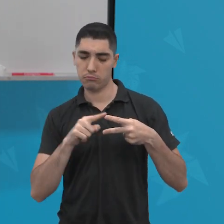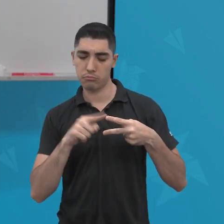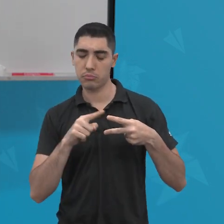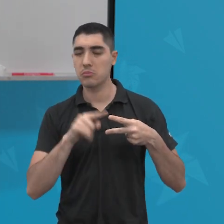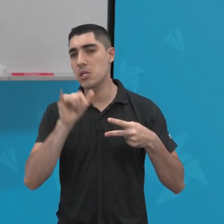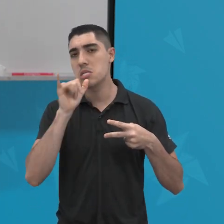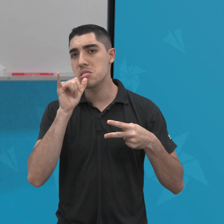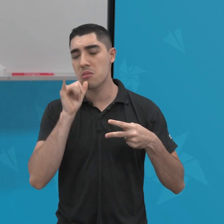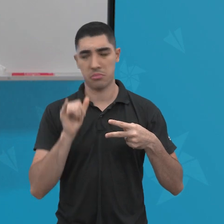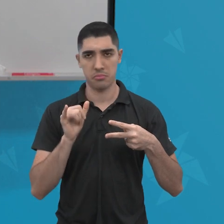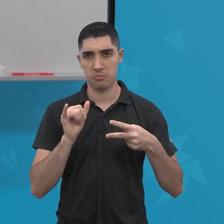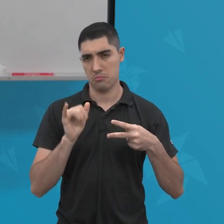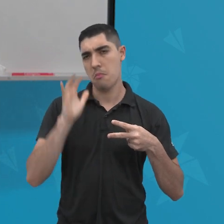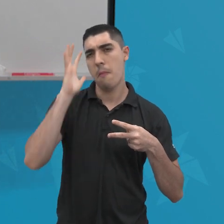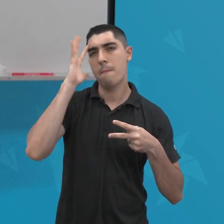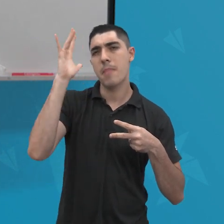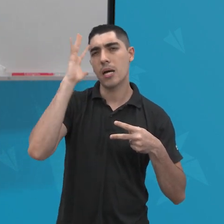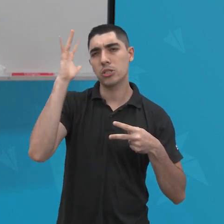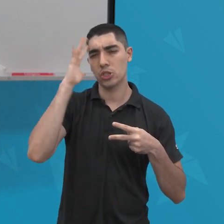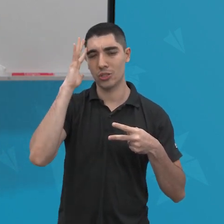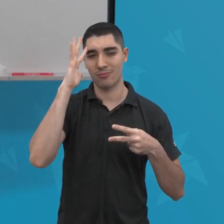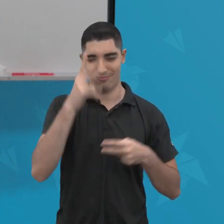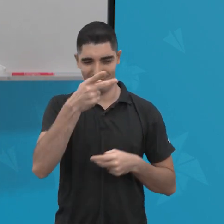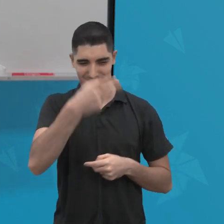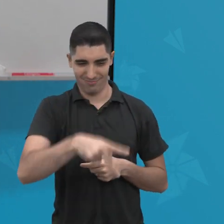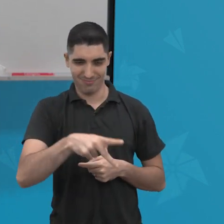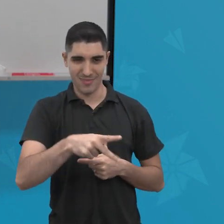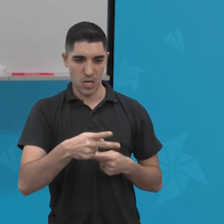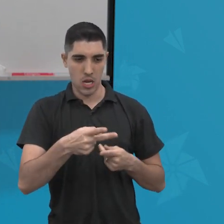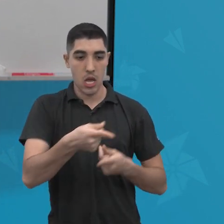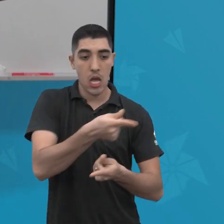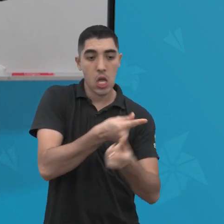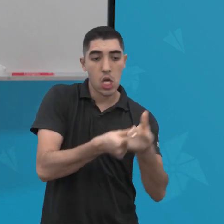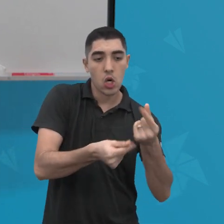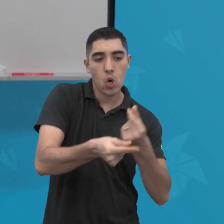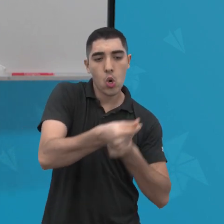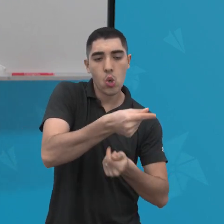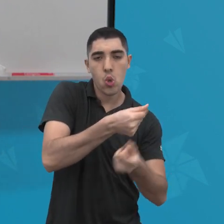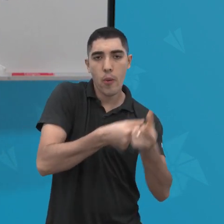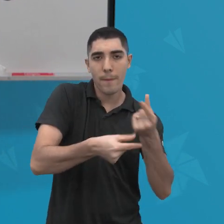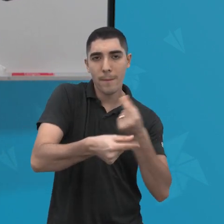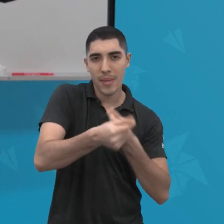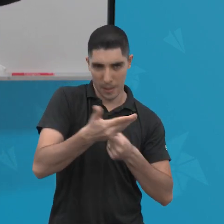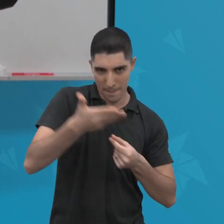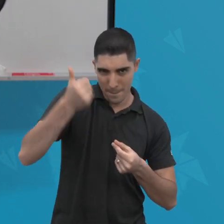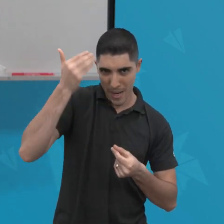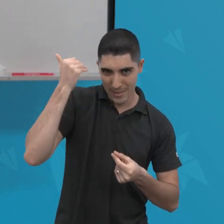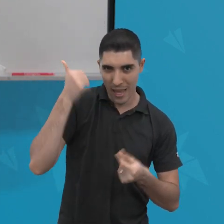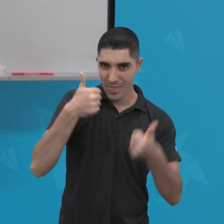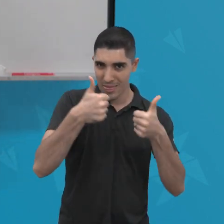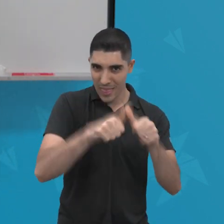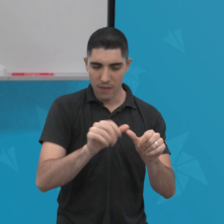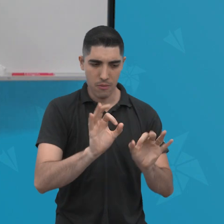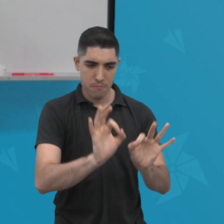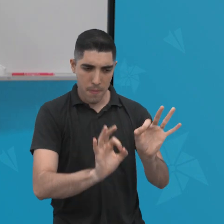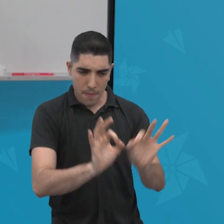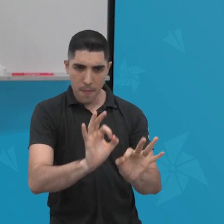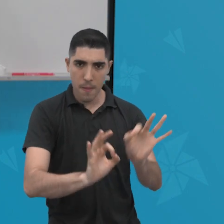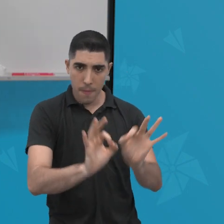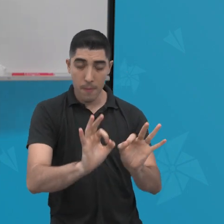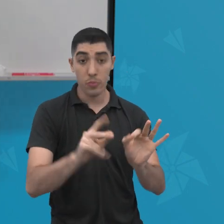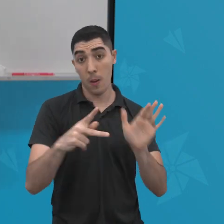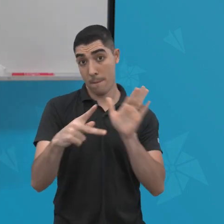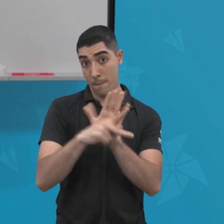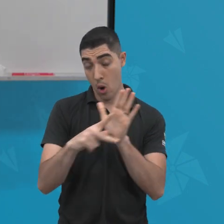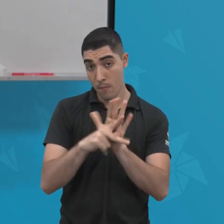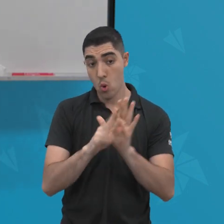nós imaginarmos que o sistema econômico que estava se desenvolvendo na época é um sistema